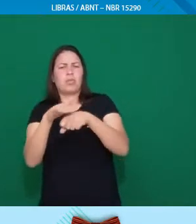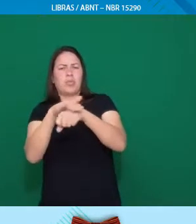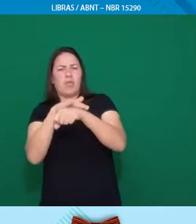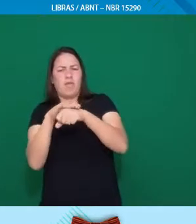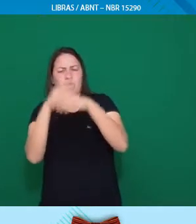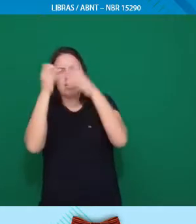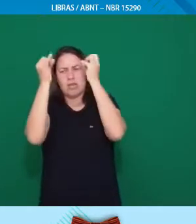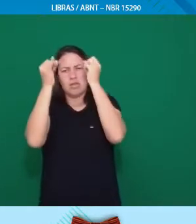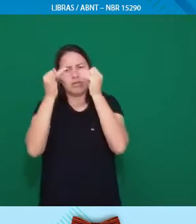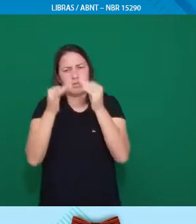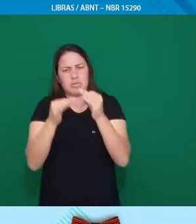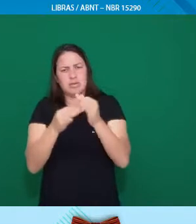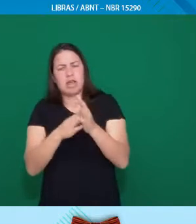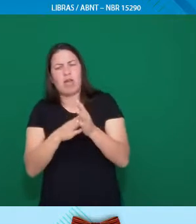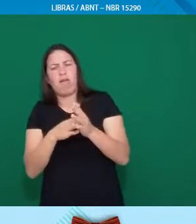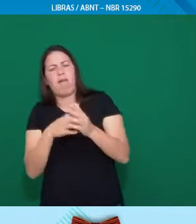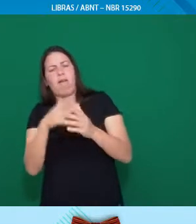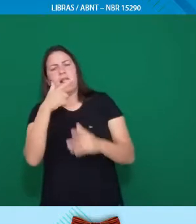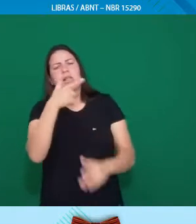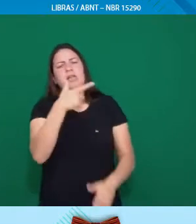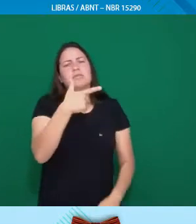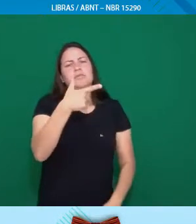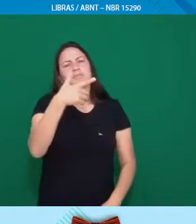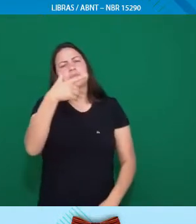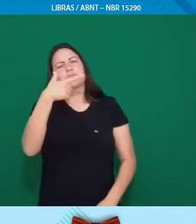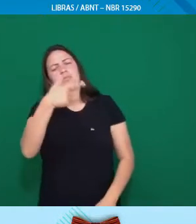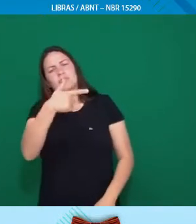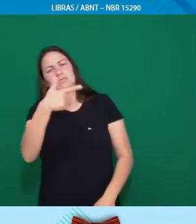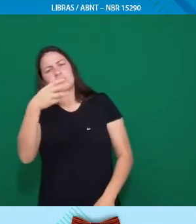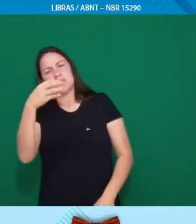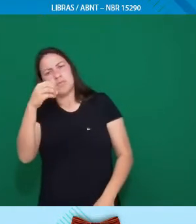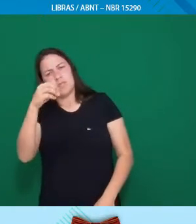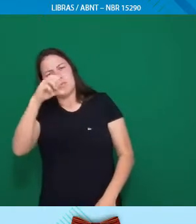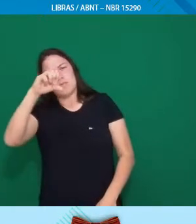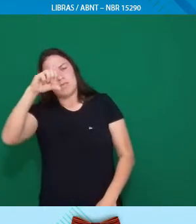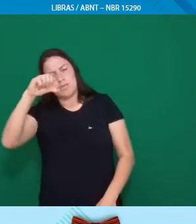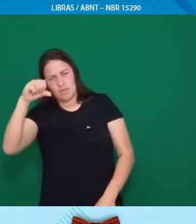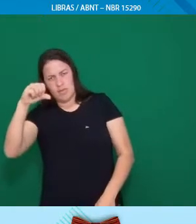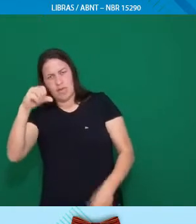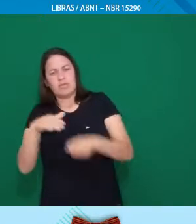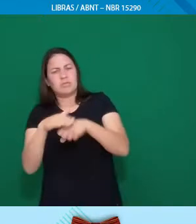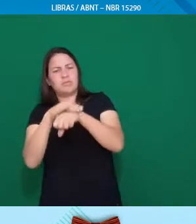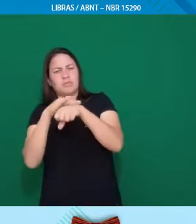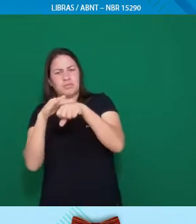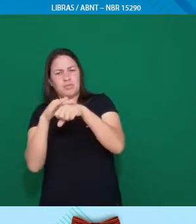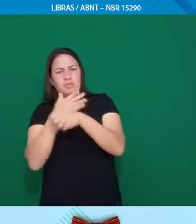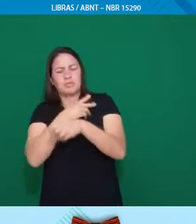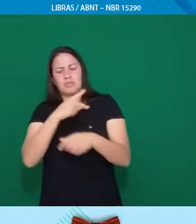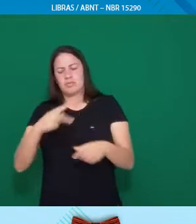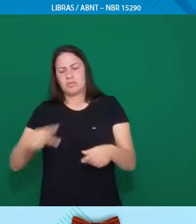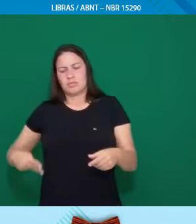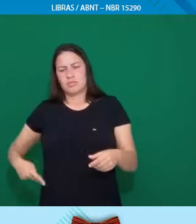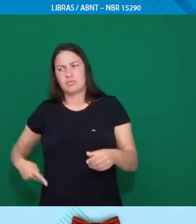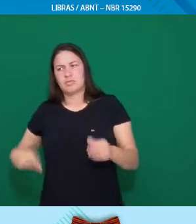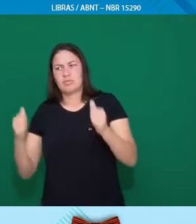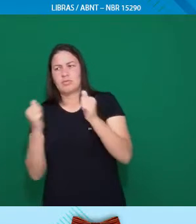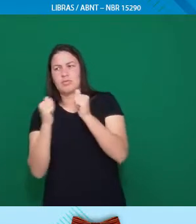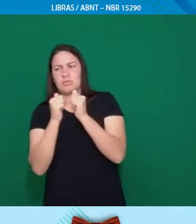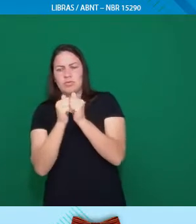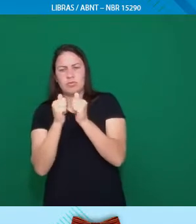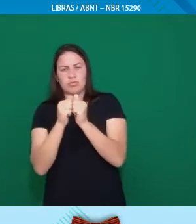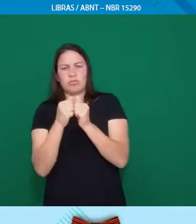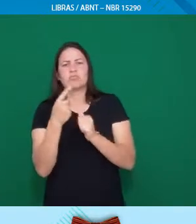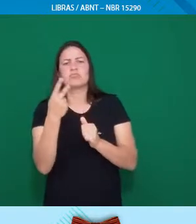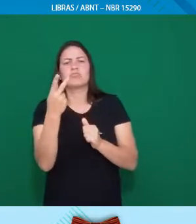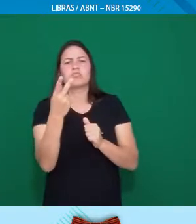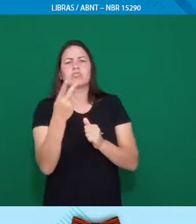conversava conosco e recordo muito bem 2019 quando passei por essa casa como presidente é nós fizemos uma parceria